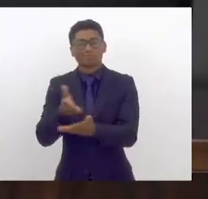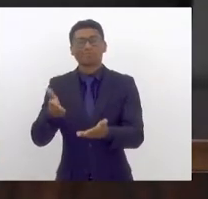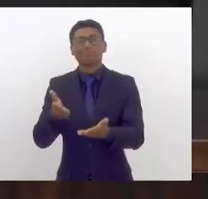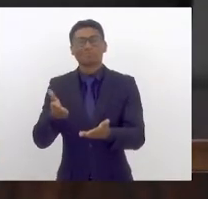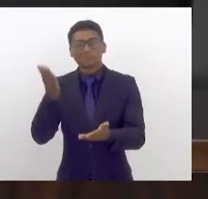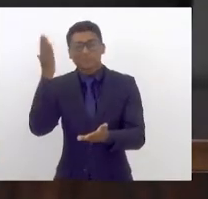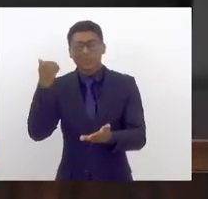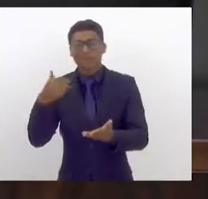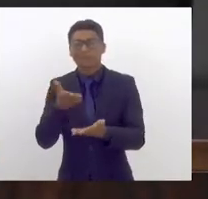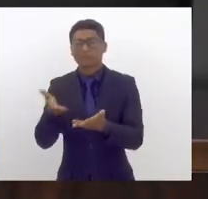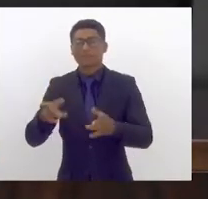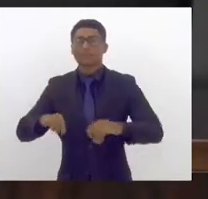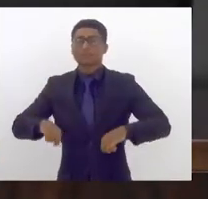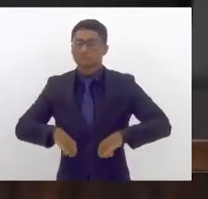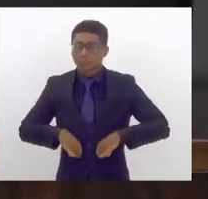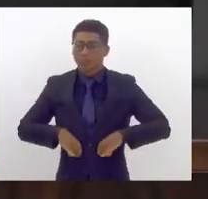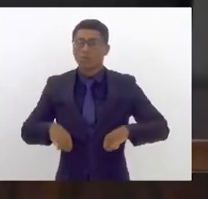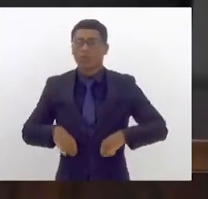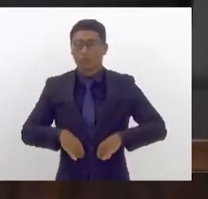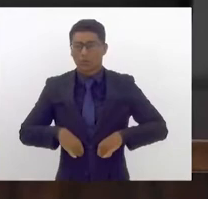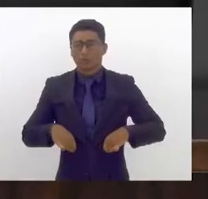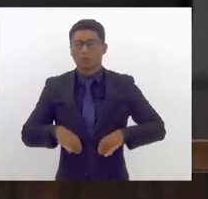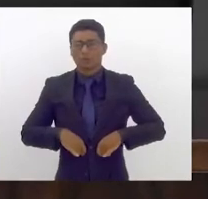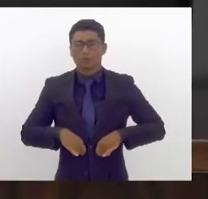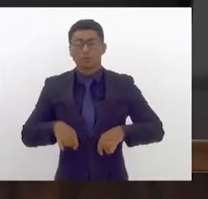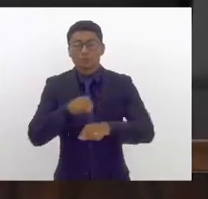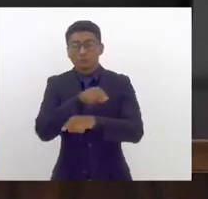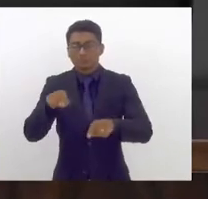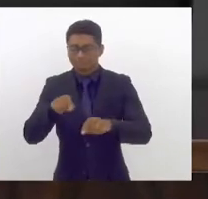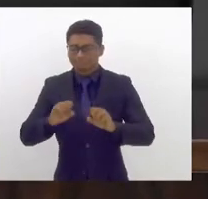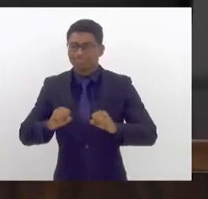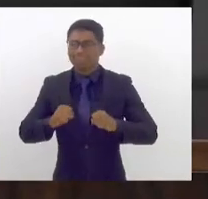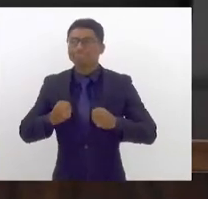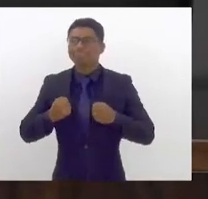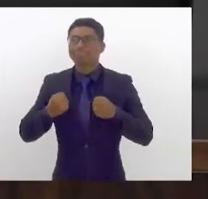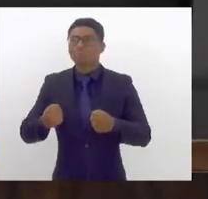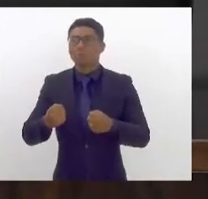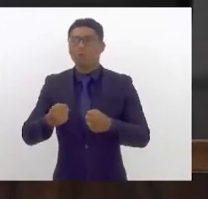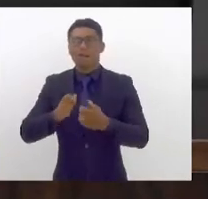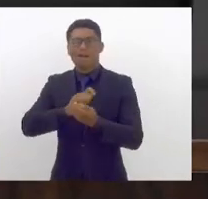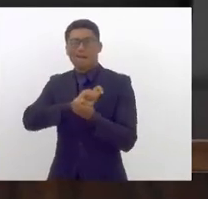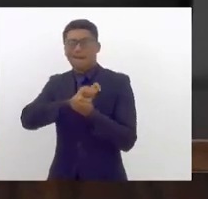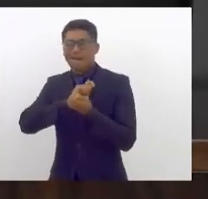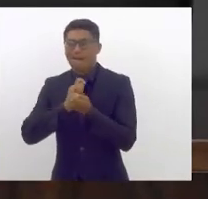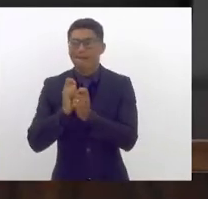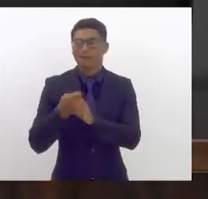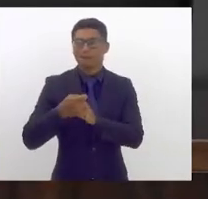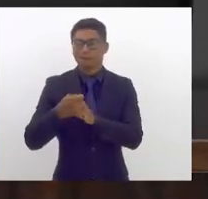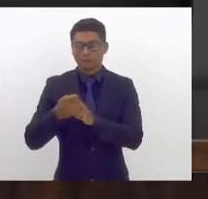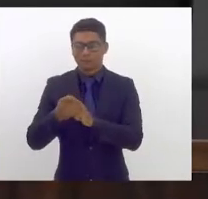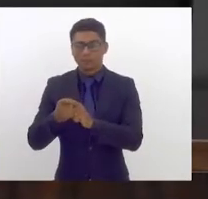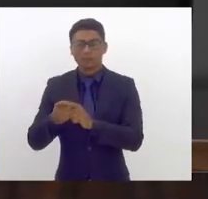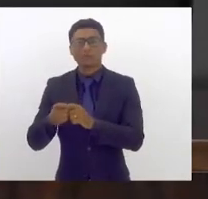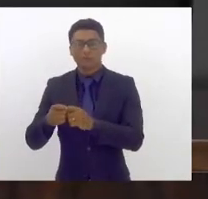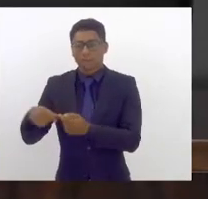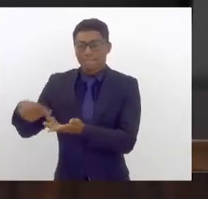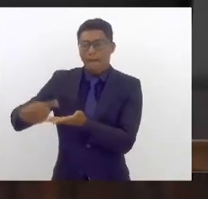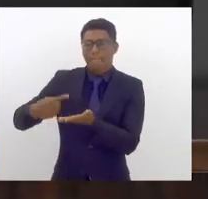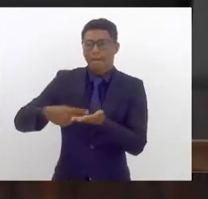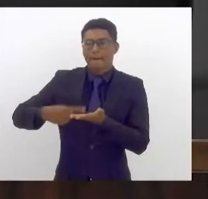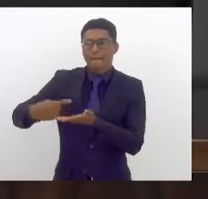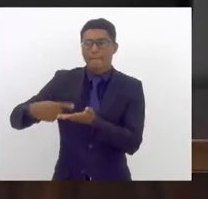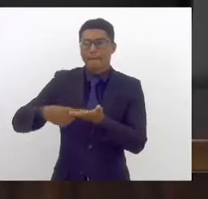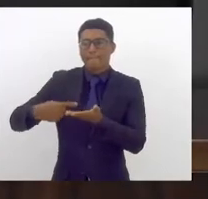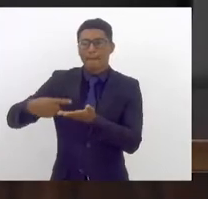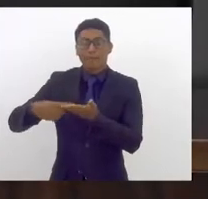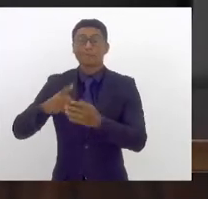e se recomeçam né E se organizam a partir